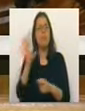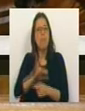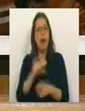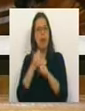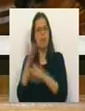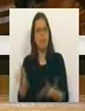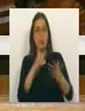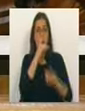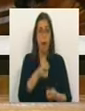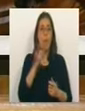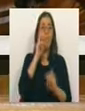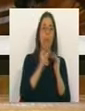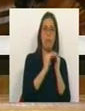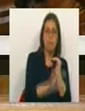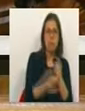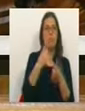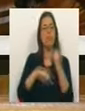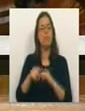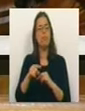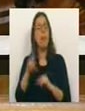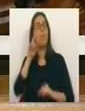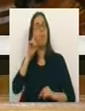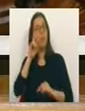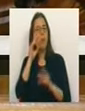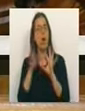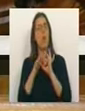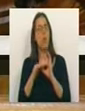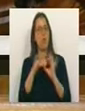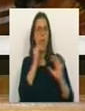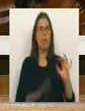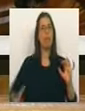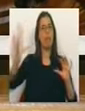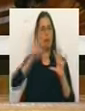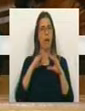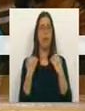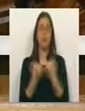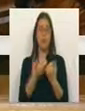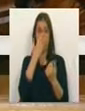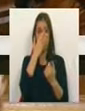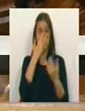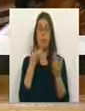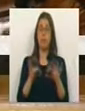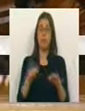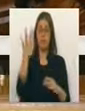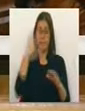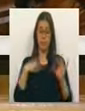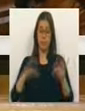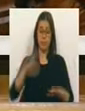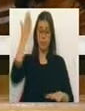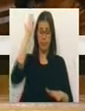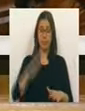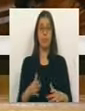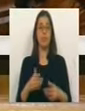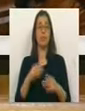maiores na produção agrícola sustentável e na preservação da coesão territorial e social. Quero terminar, rural, senhor deputado, se faz favor. Vou terminar, senhor